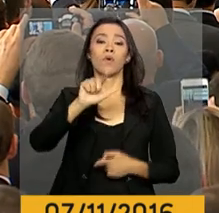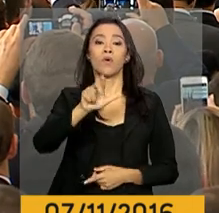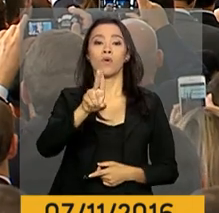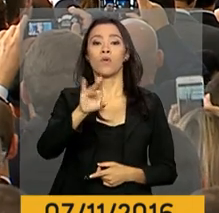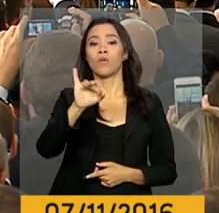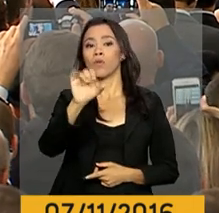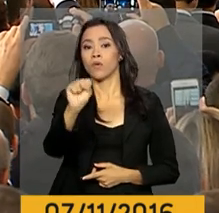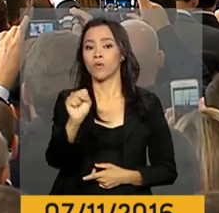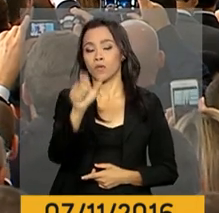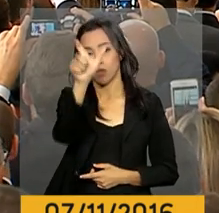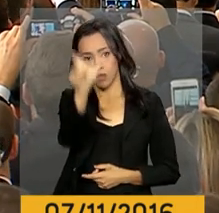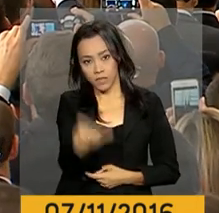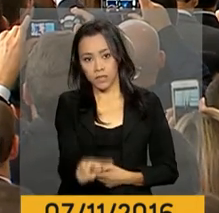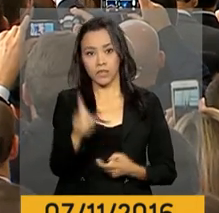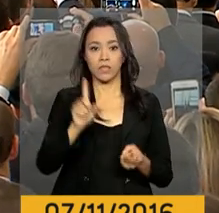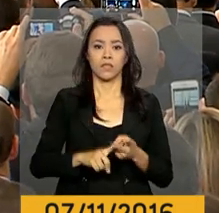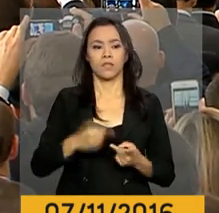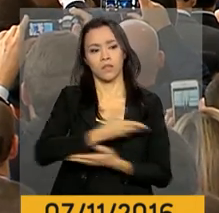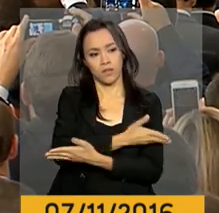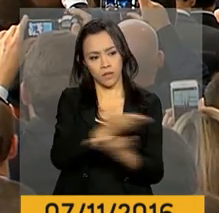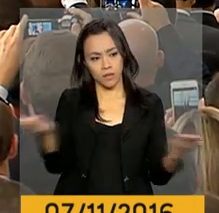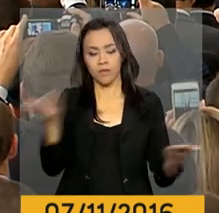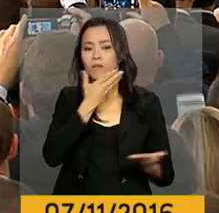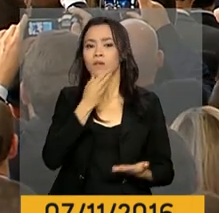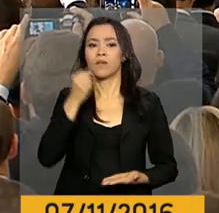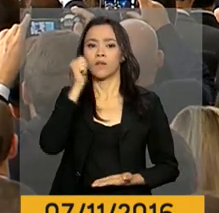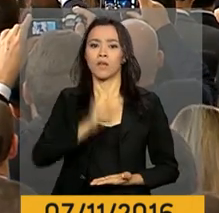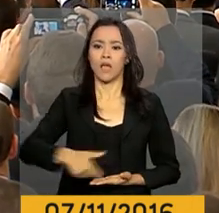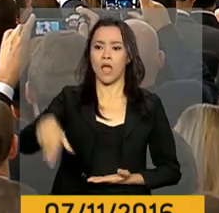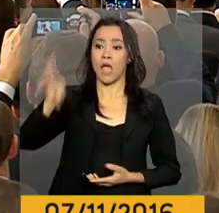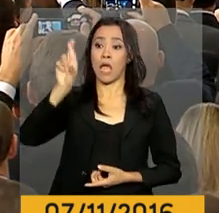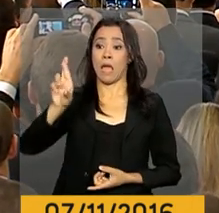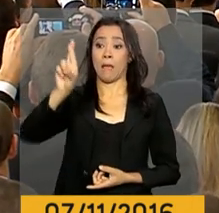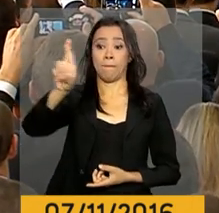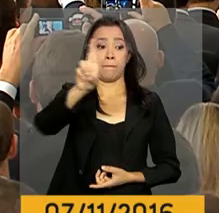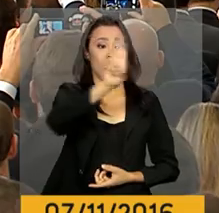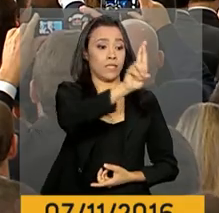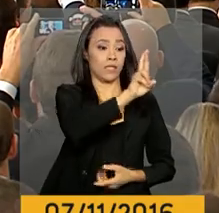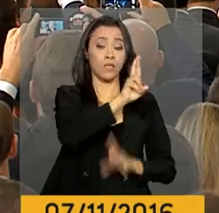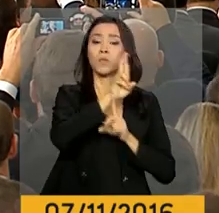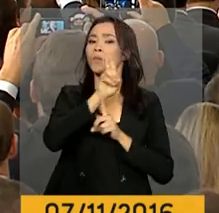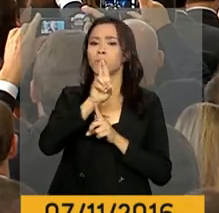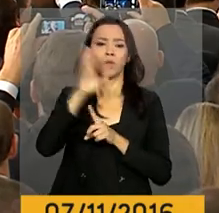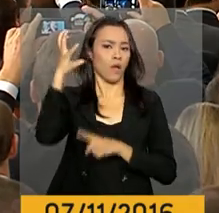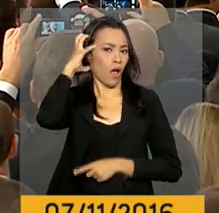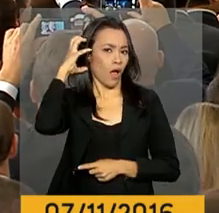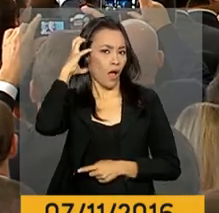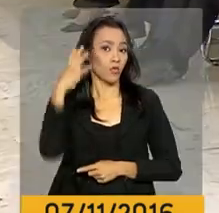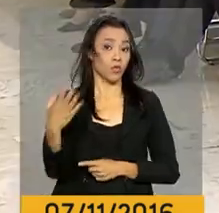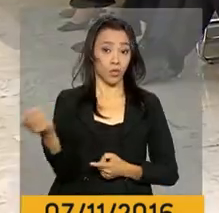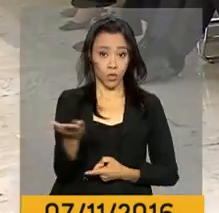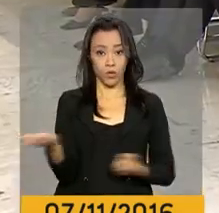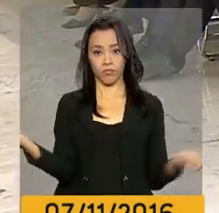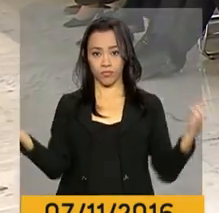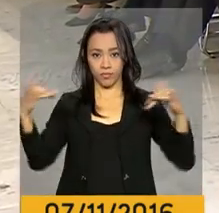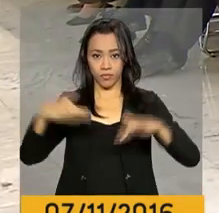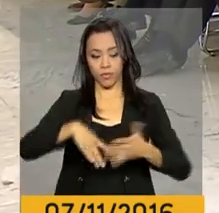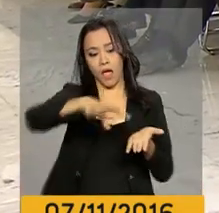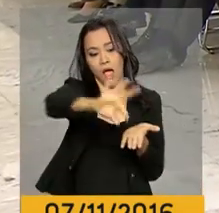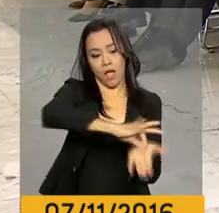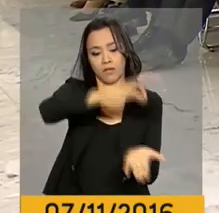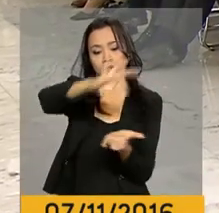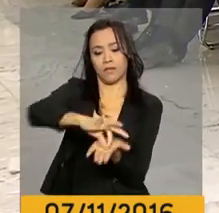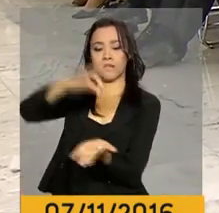Costa, senhoras e senhores representantes das rádios que hoje assinam os termos aditivos de adaptação